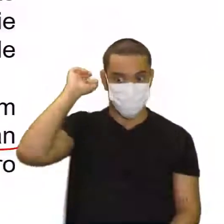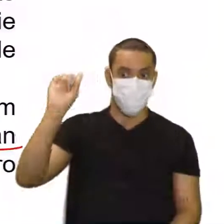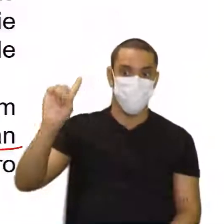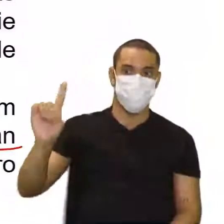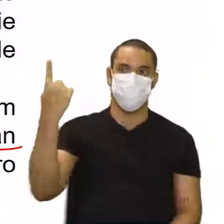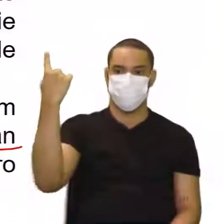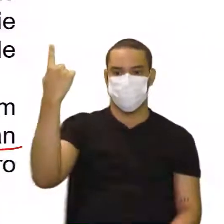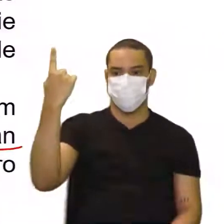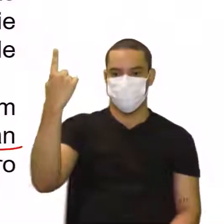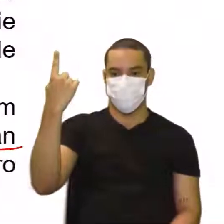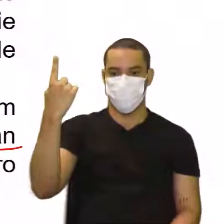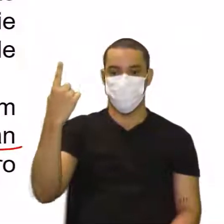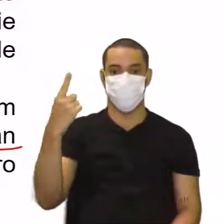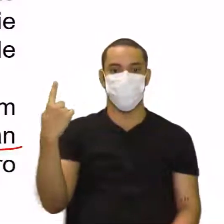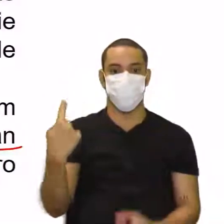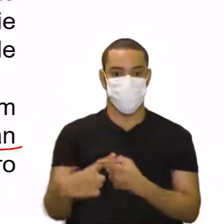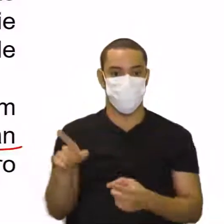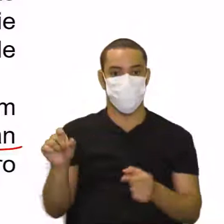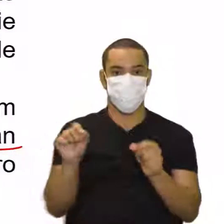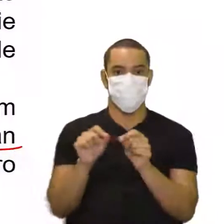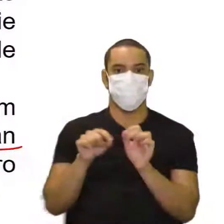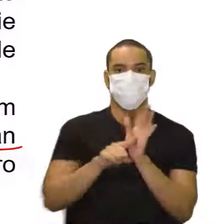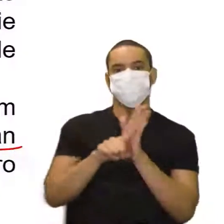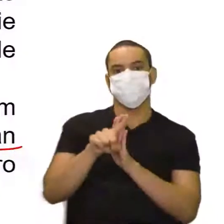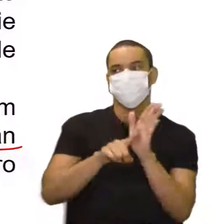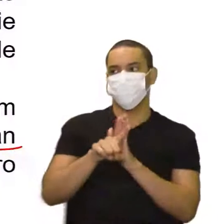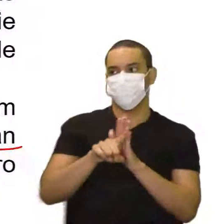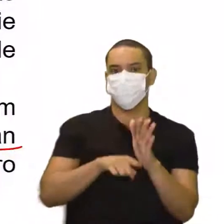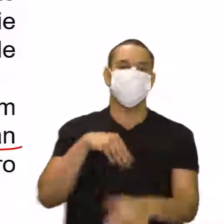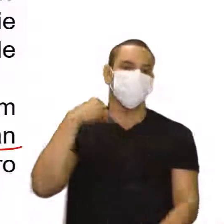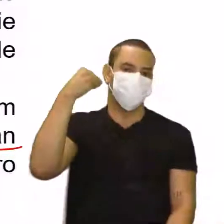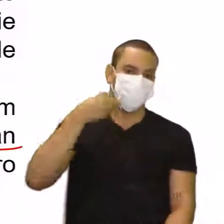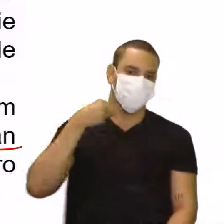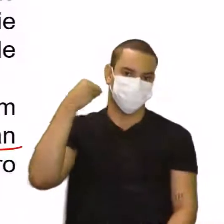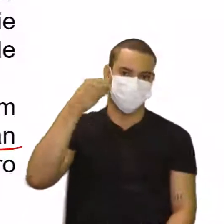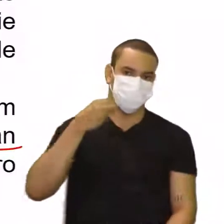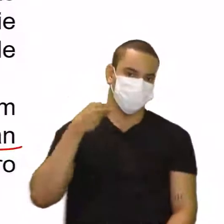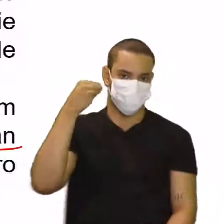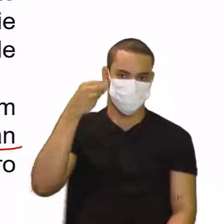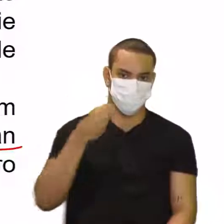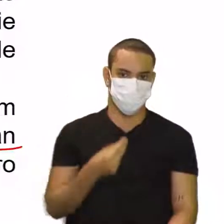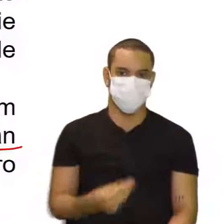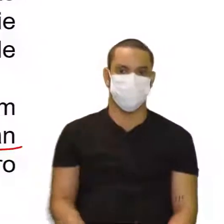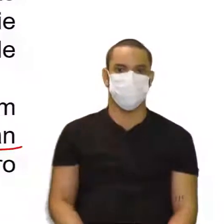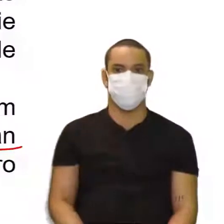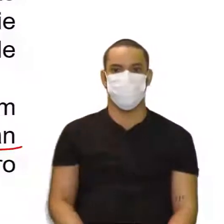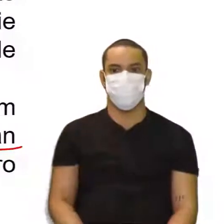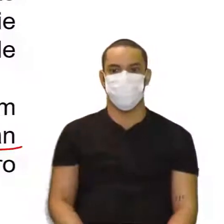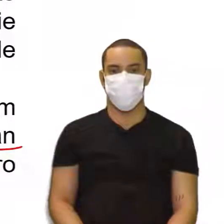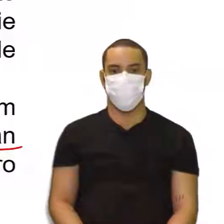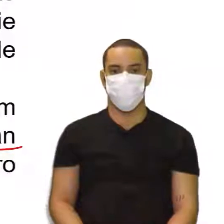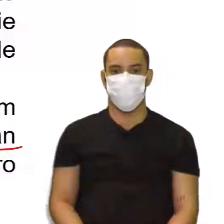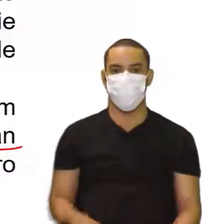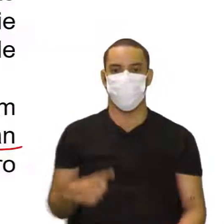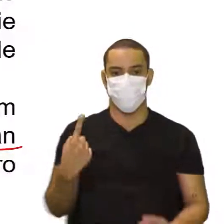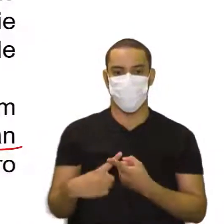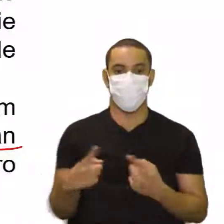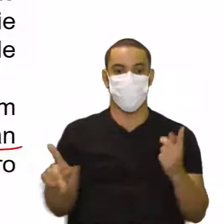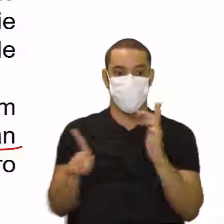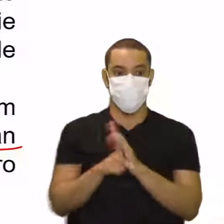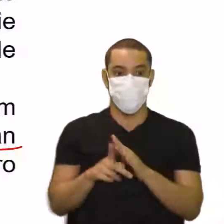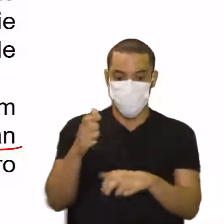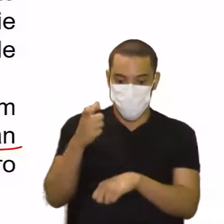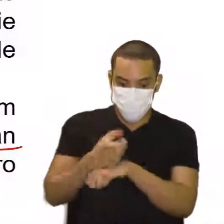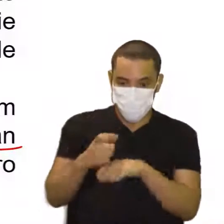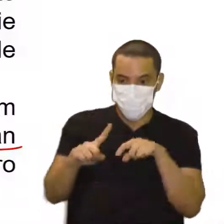Então, Foucault fez essa experiência aí, ok? Considerando essa superfície sólida aí, não